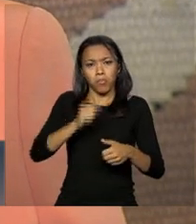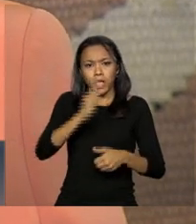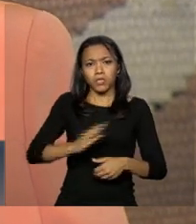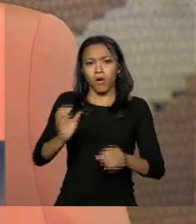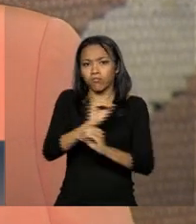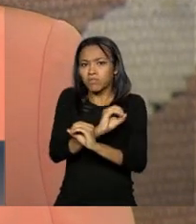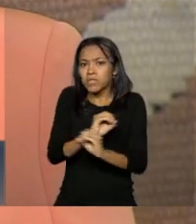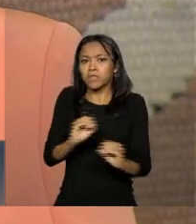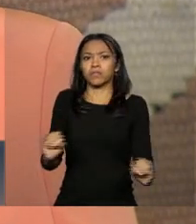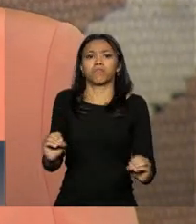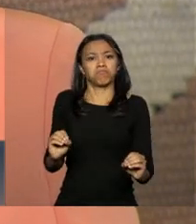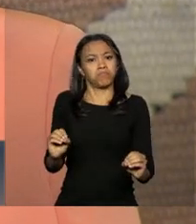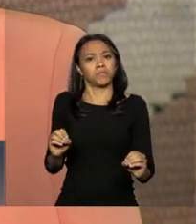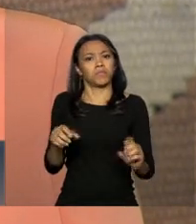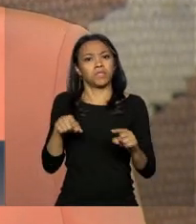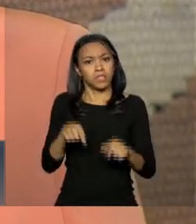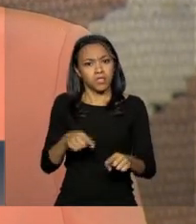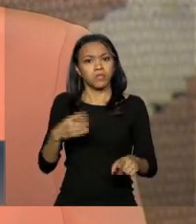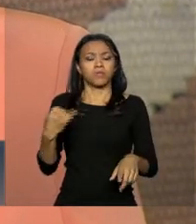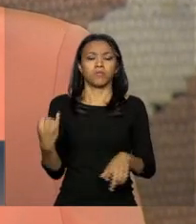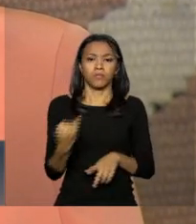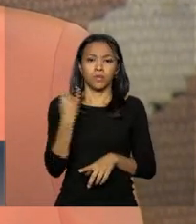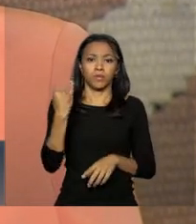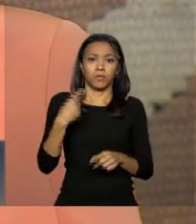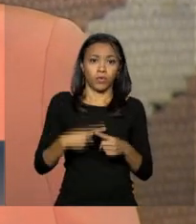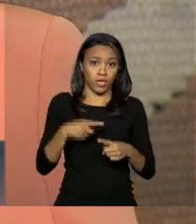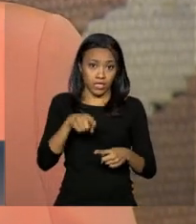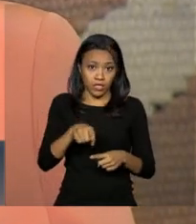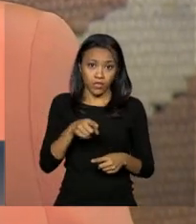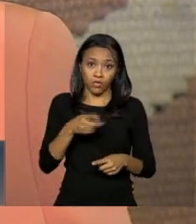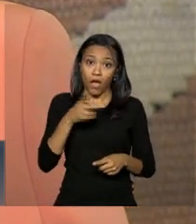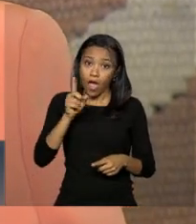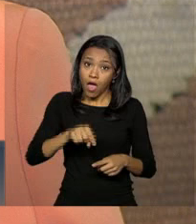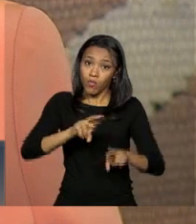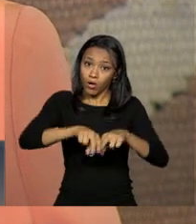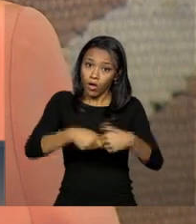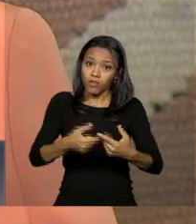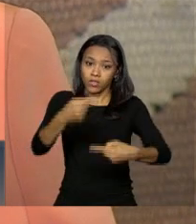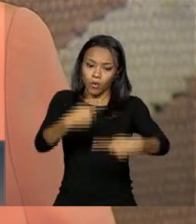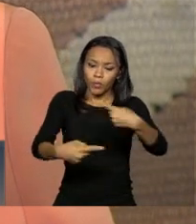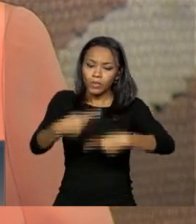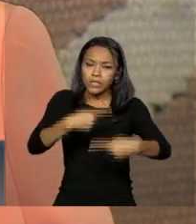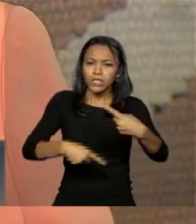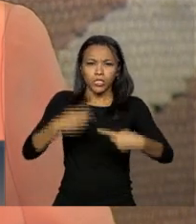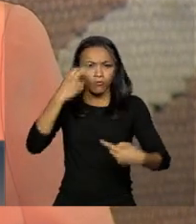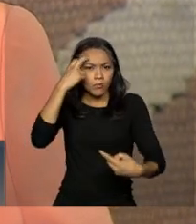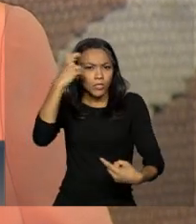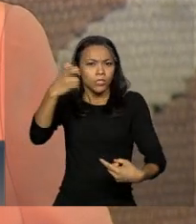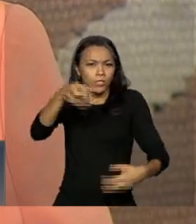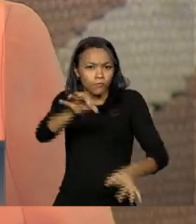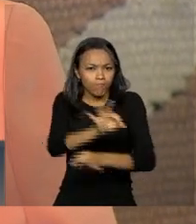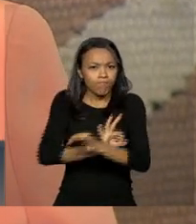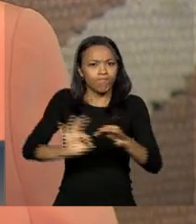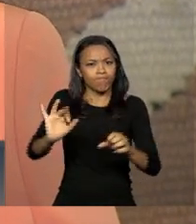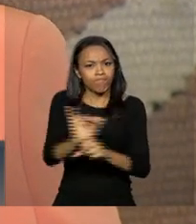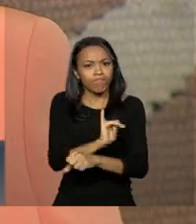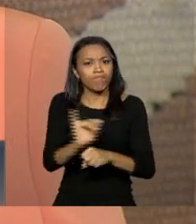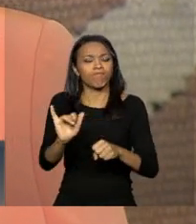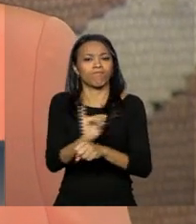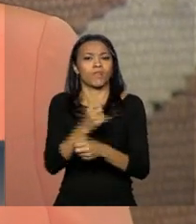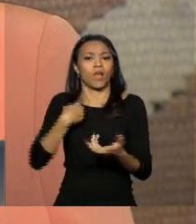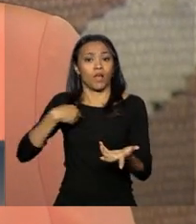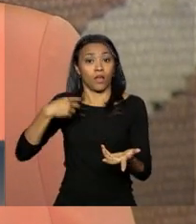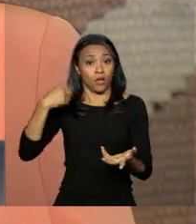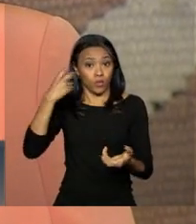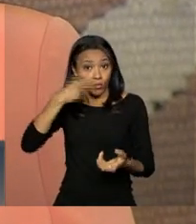é uma notícia muito positiva porque isso indica que através da política inteligente, através da abertura para os